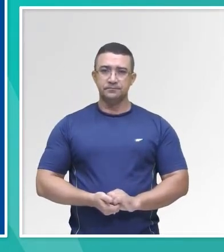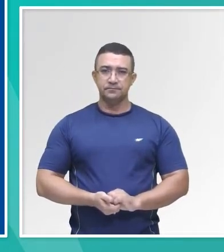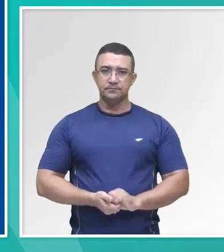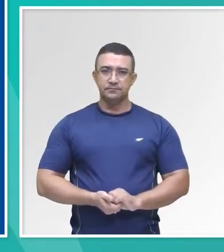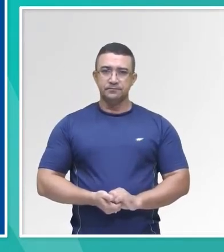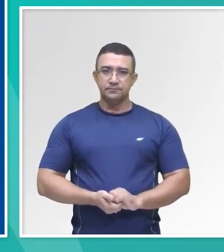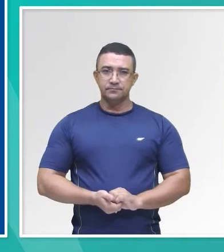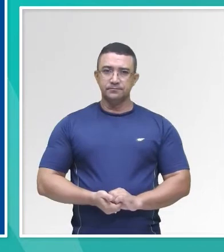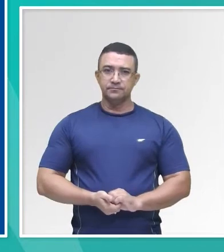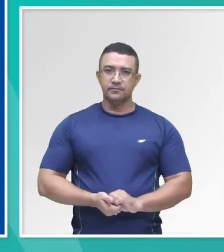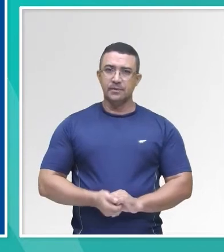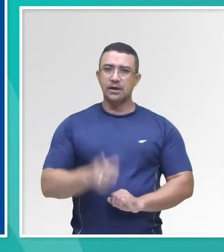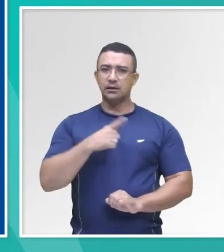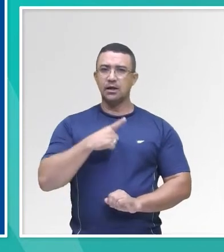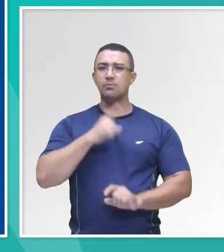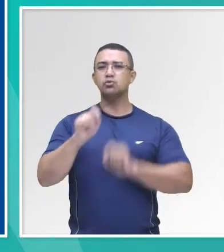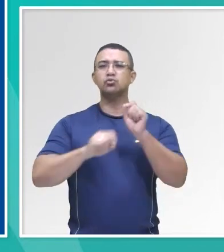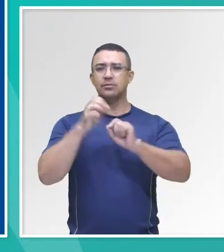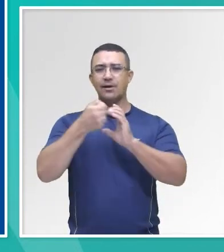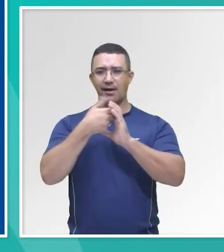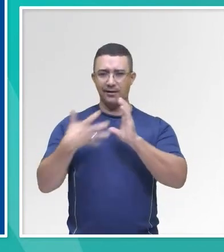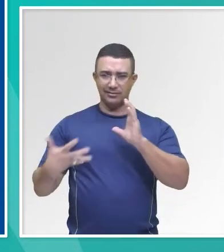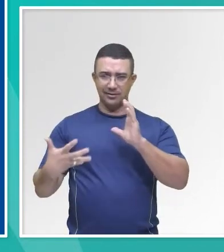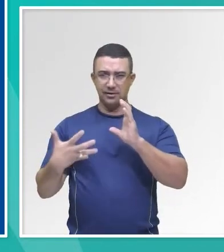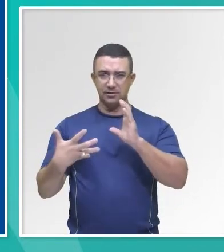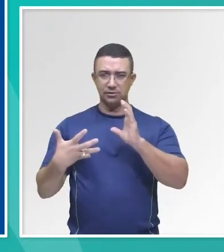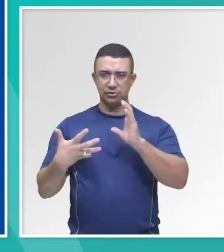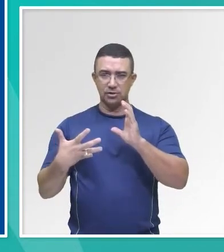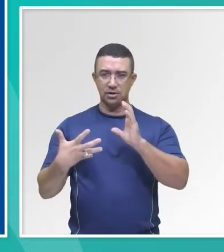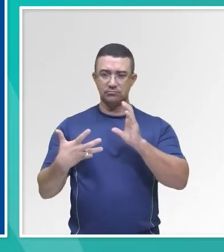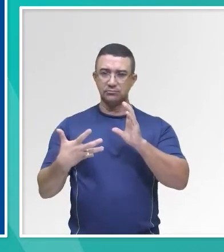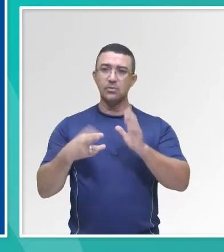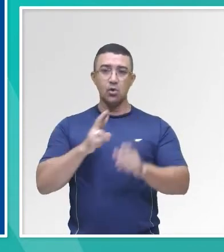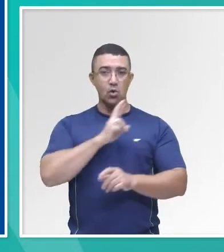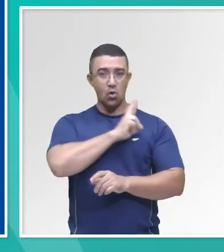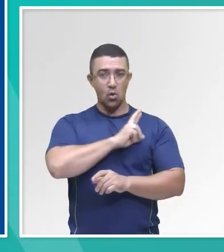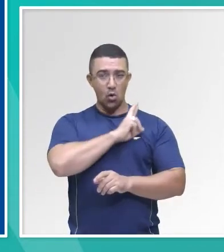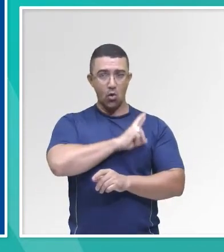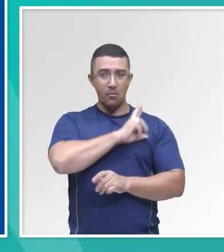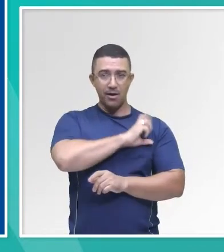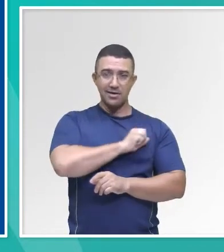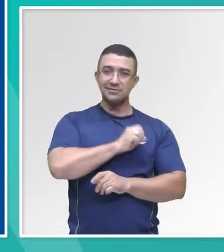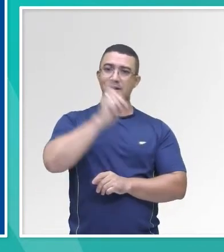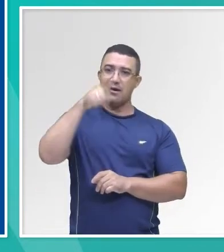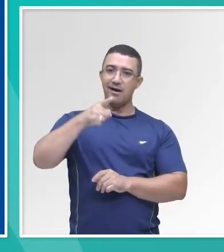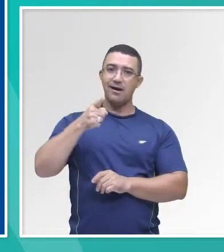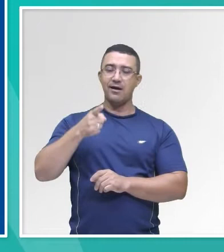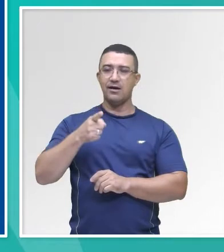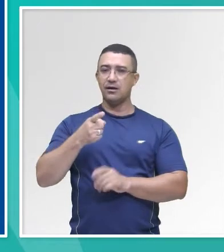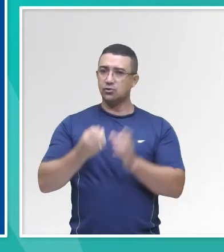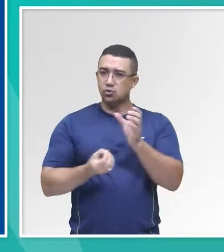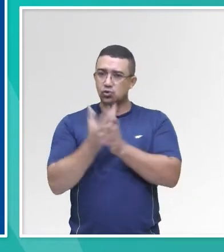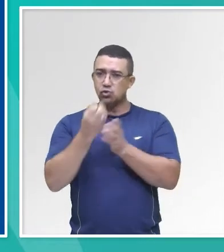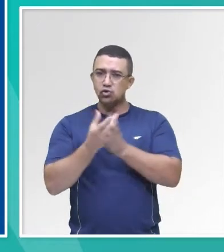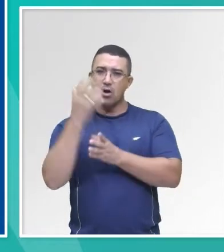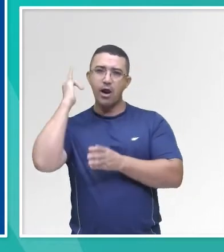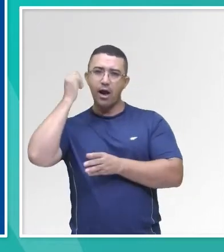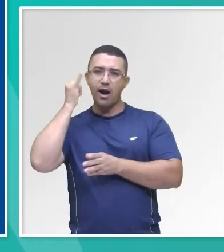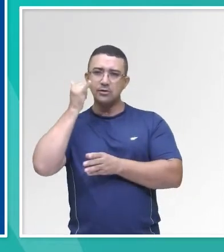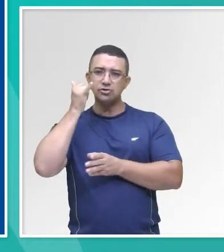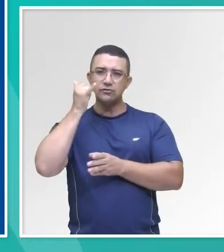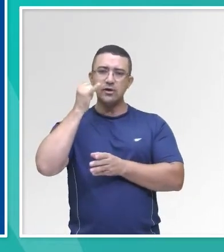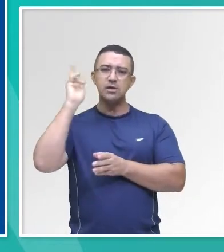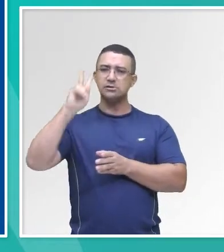observe aí. Então temos aí essas características do romance, que são narrativas vieram ali das narrativas